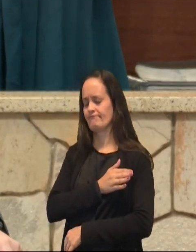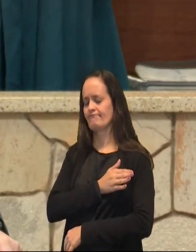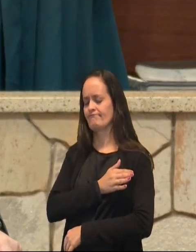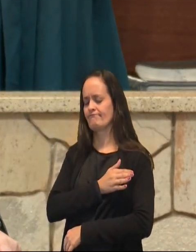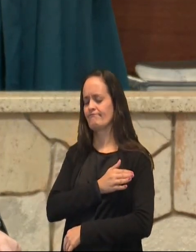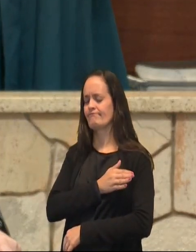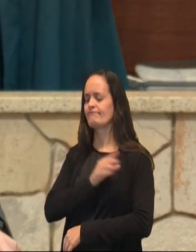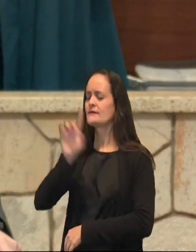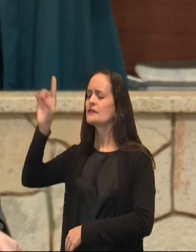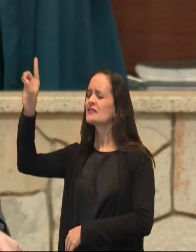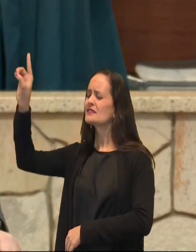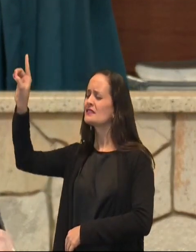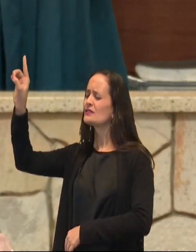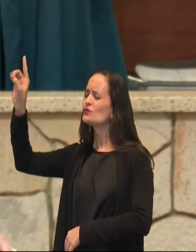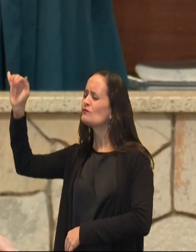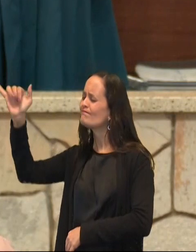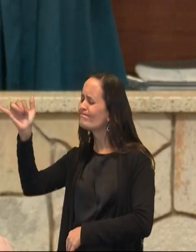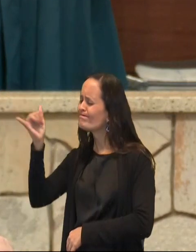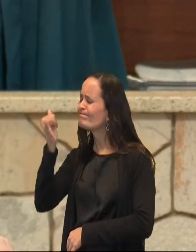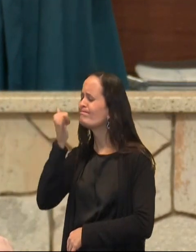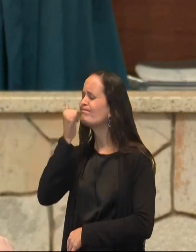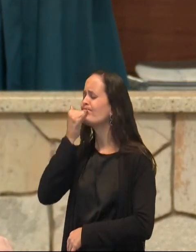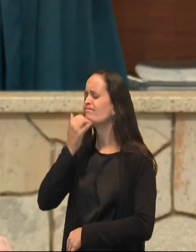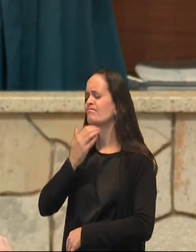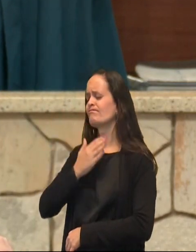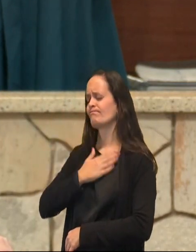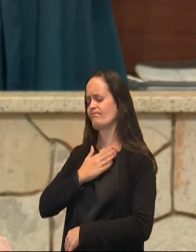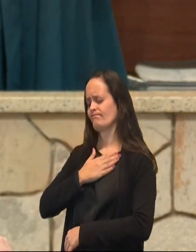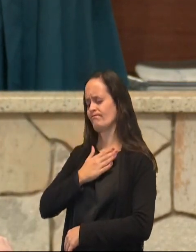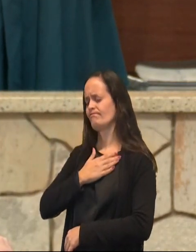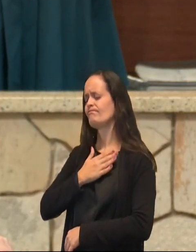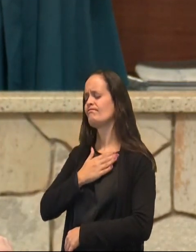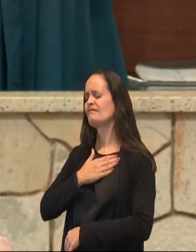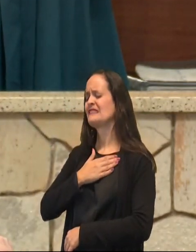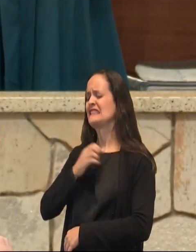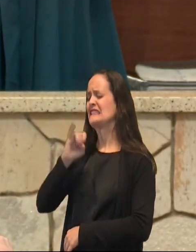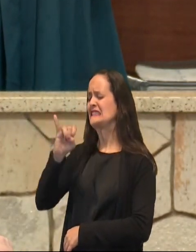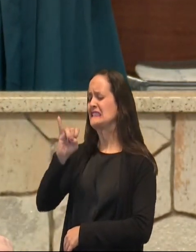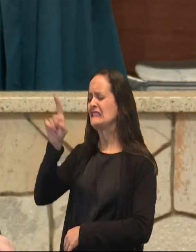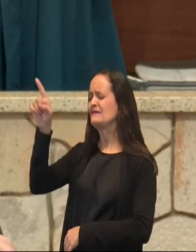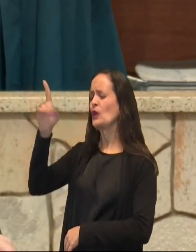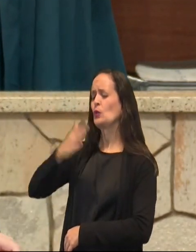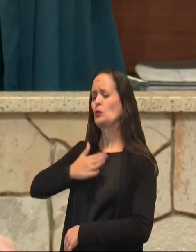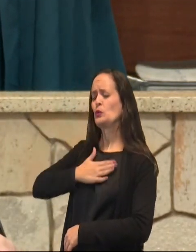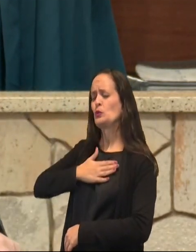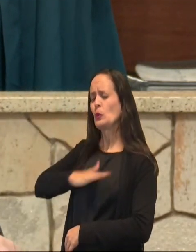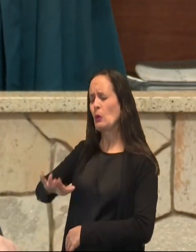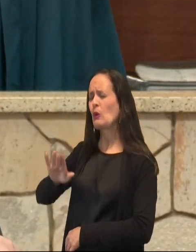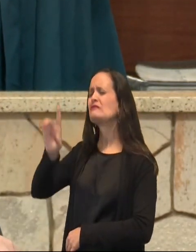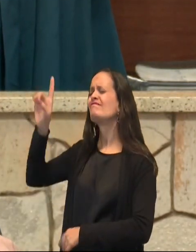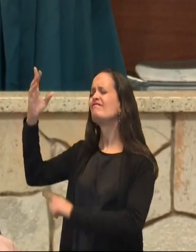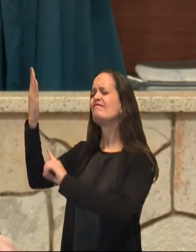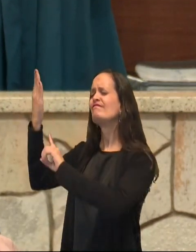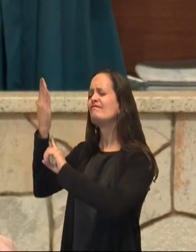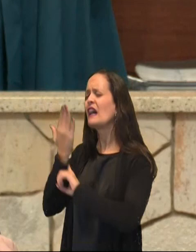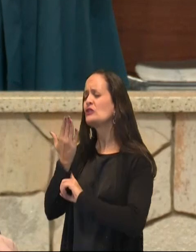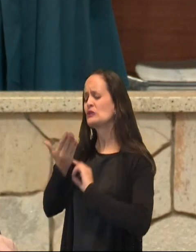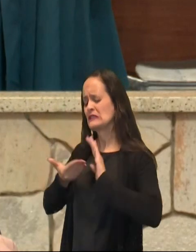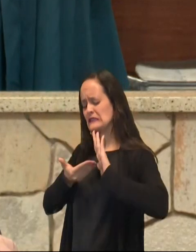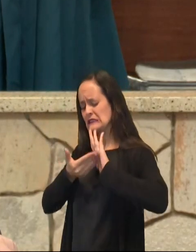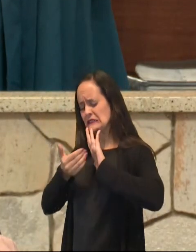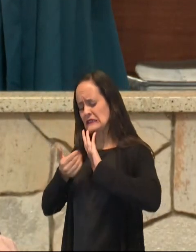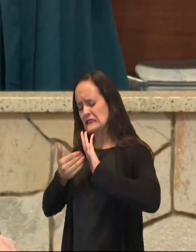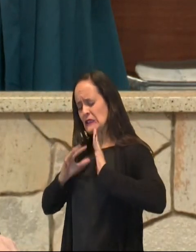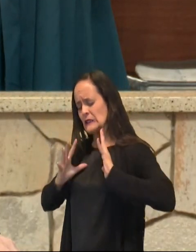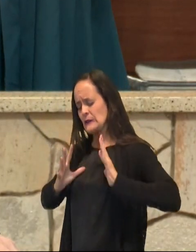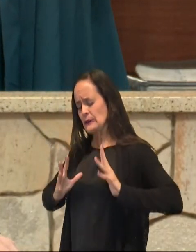esteja perdoando aquilo que não Te agrada, que o Senhor esteja limpando o nosso ser de tudo